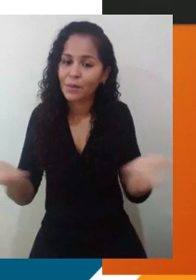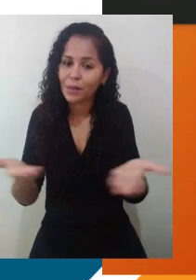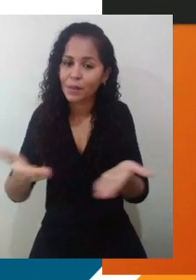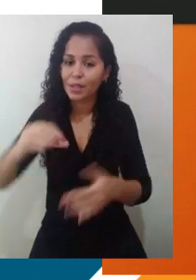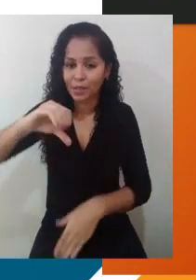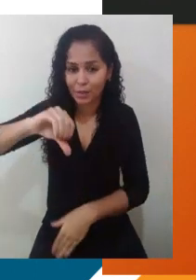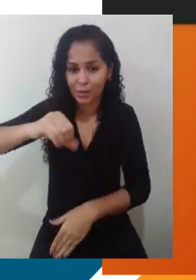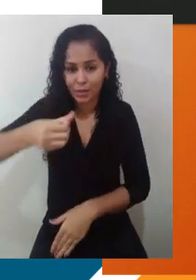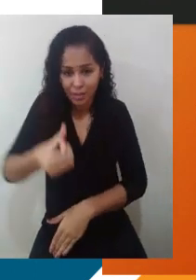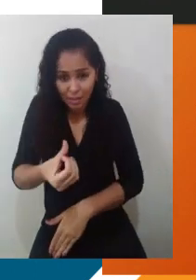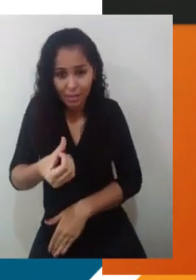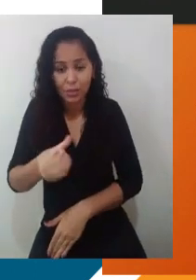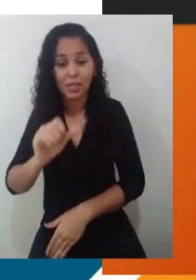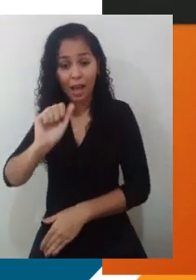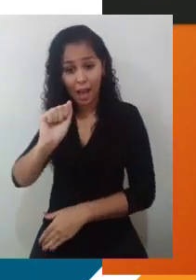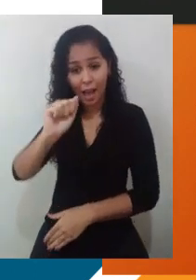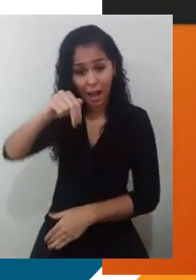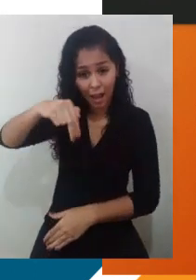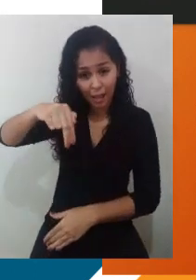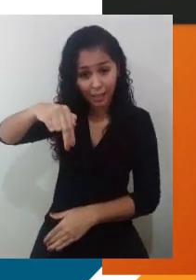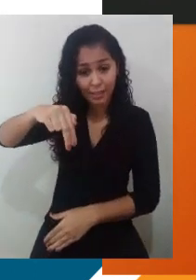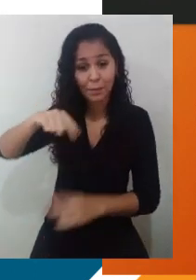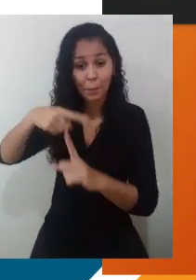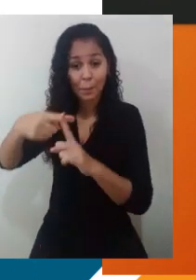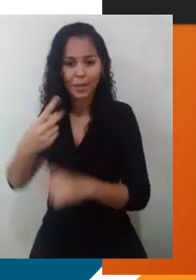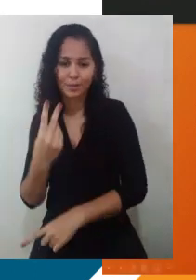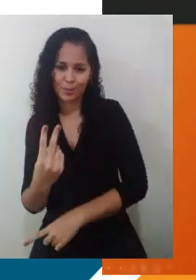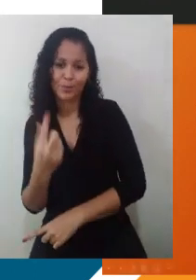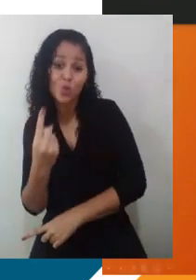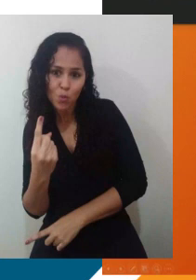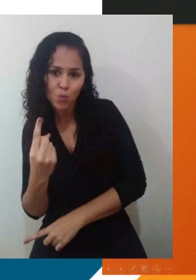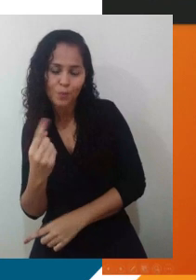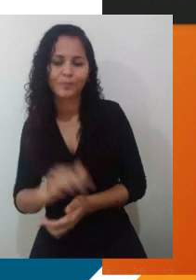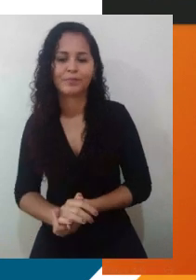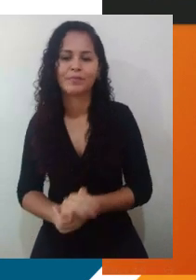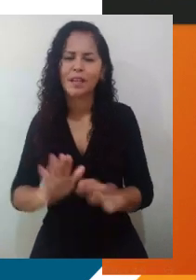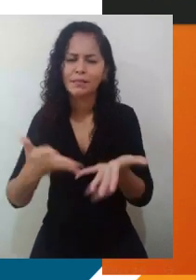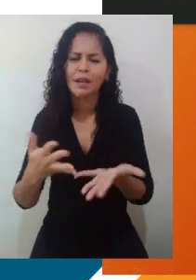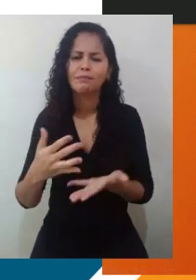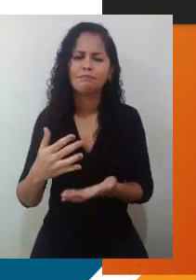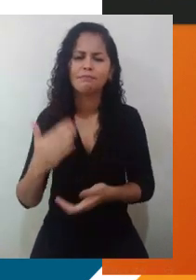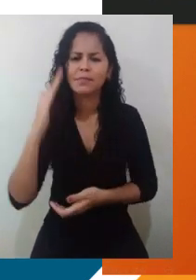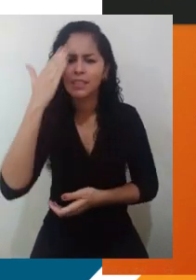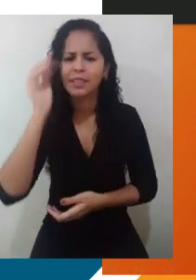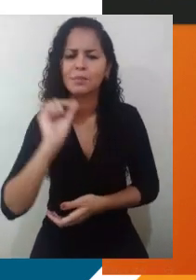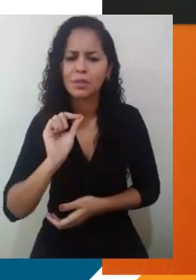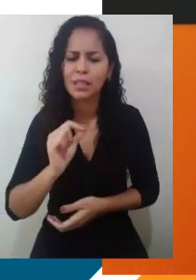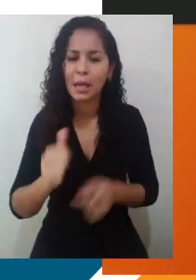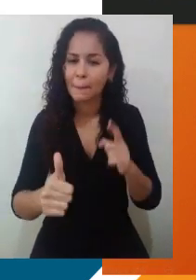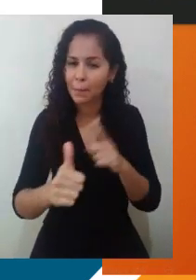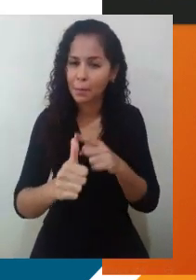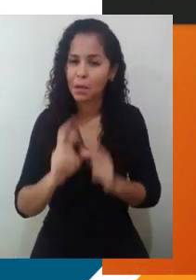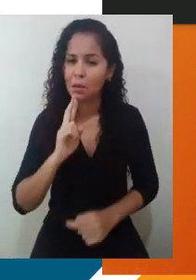razão, eu vou passar a chamar o 96 de AN mais 1. Sendo assim, nós chegamos a duas conclusões. A primeira